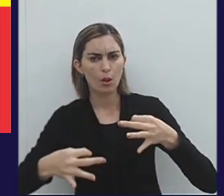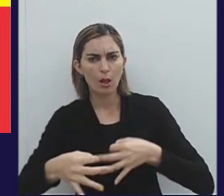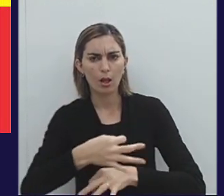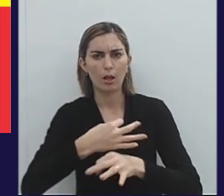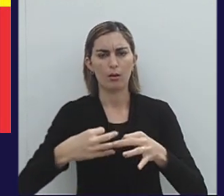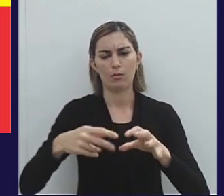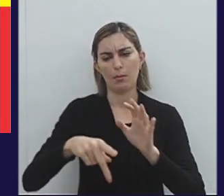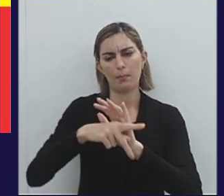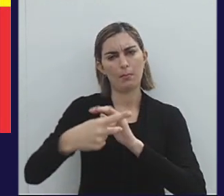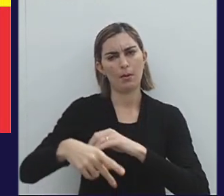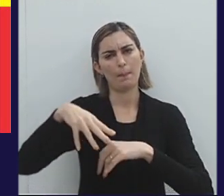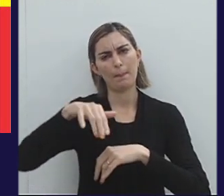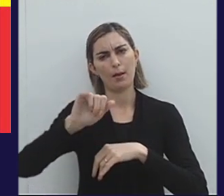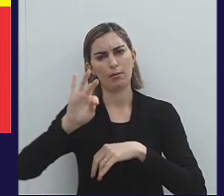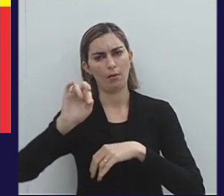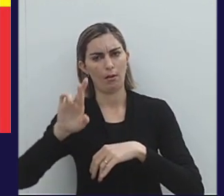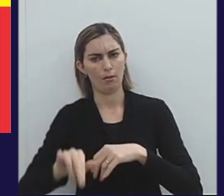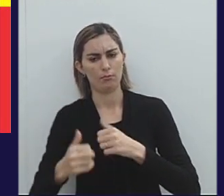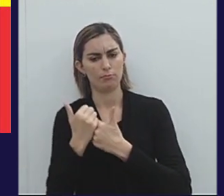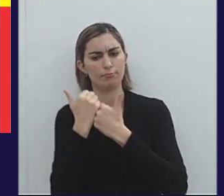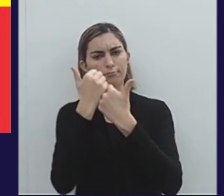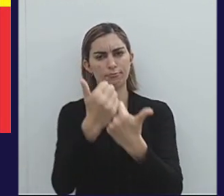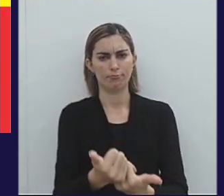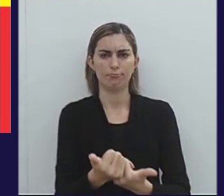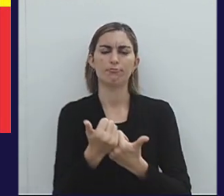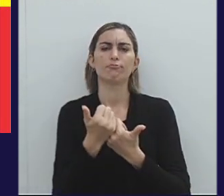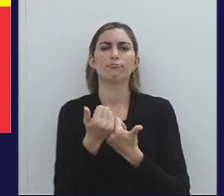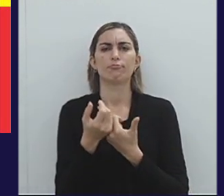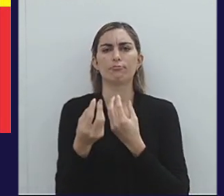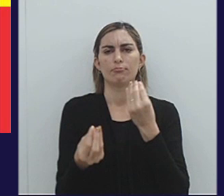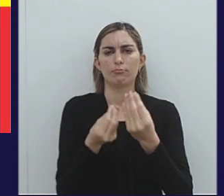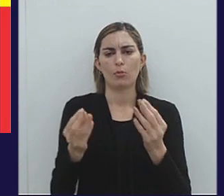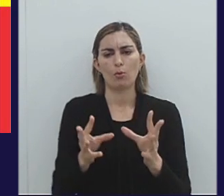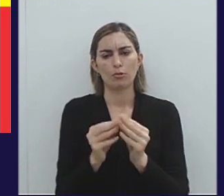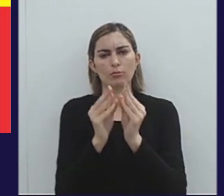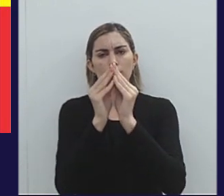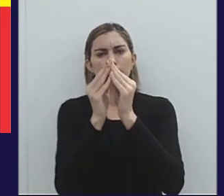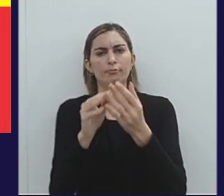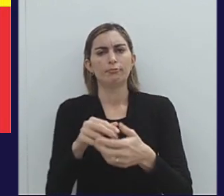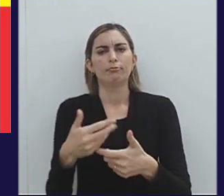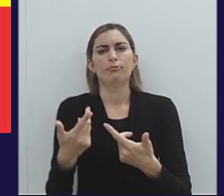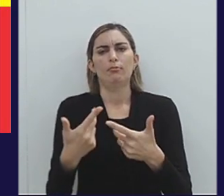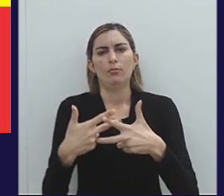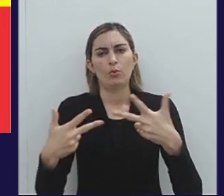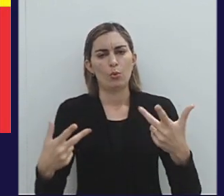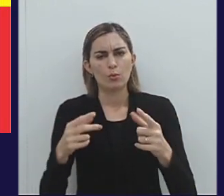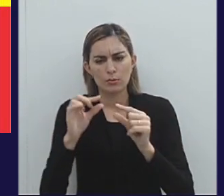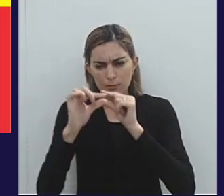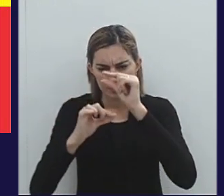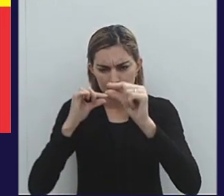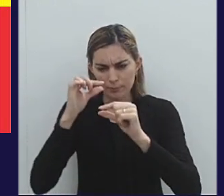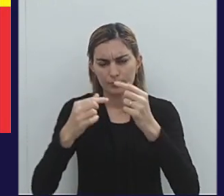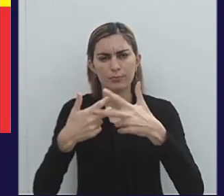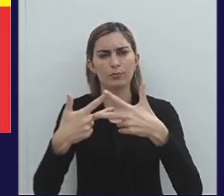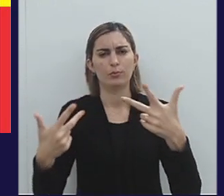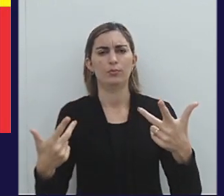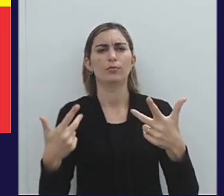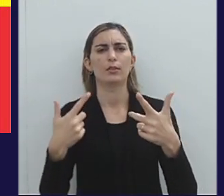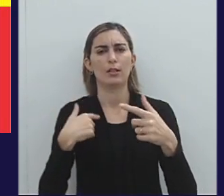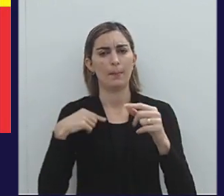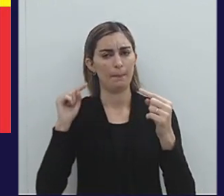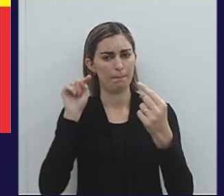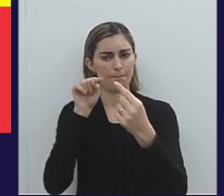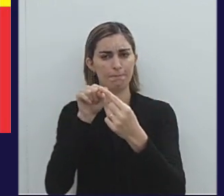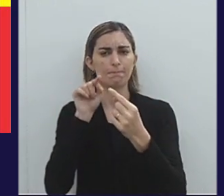vão compor a matéria. E aí vai representar um efeito cumulativo das atividades microscópicas e